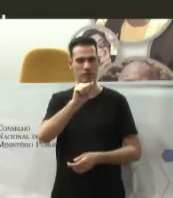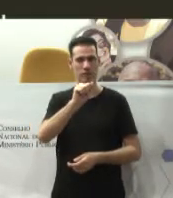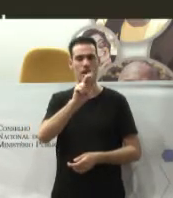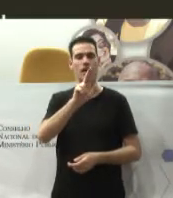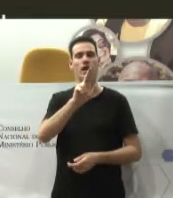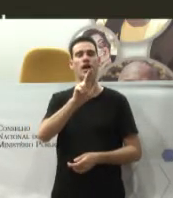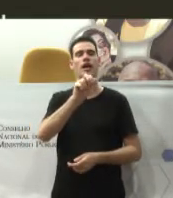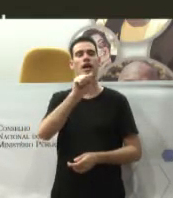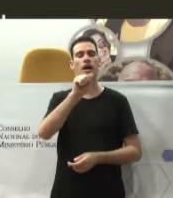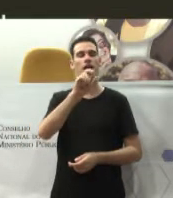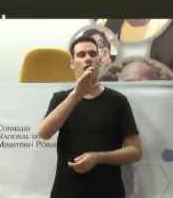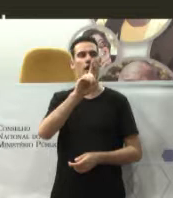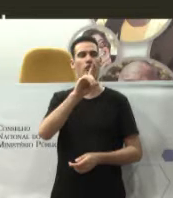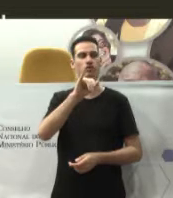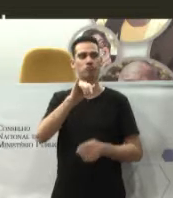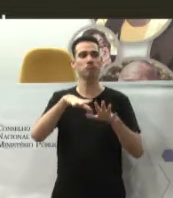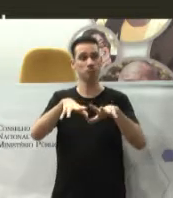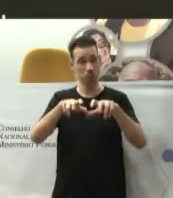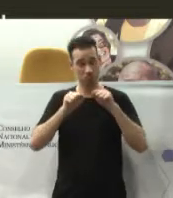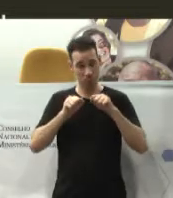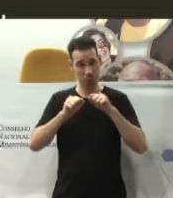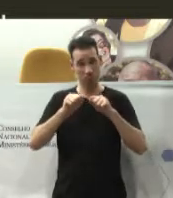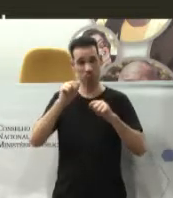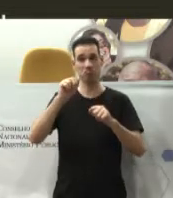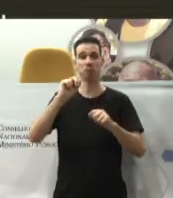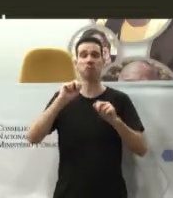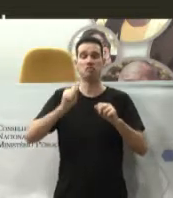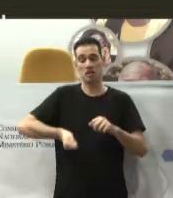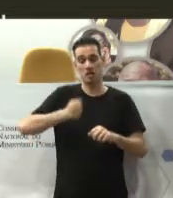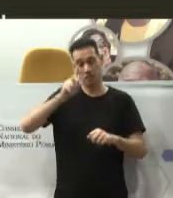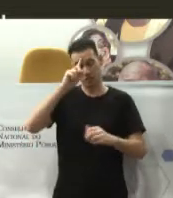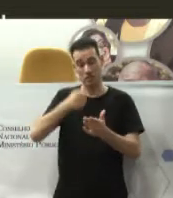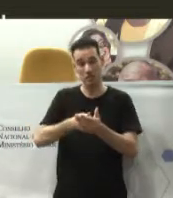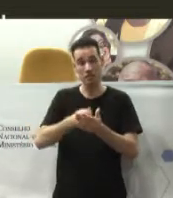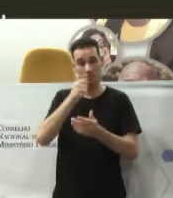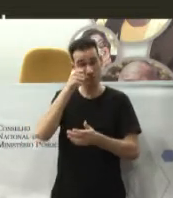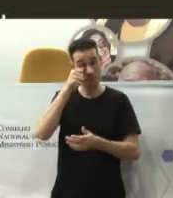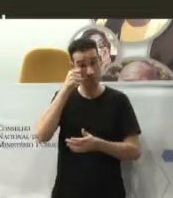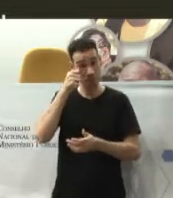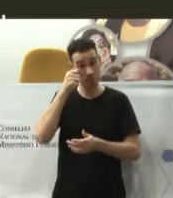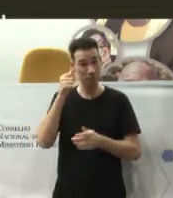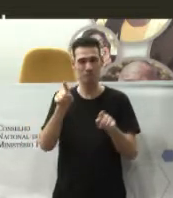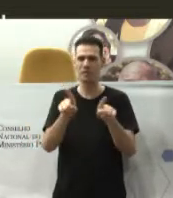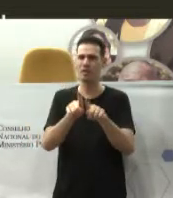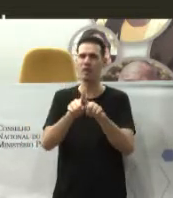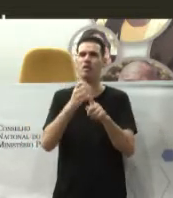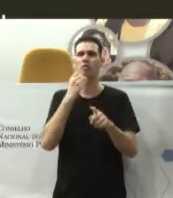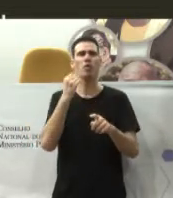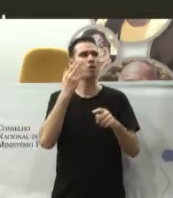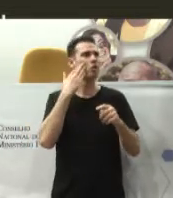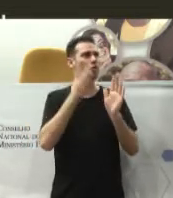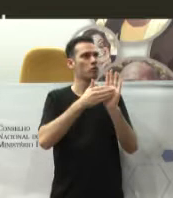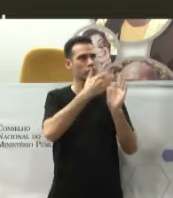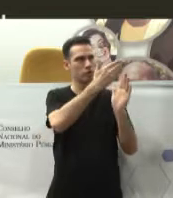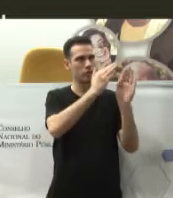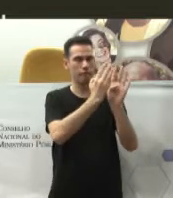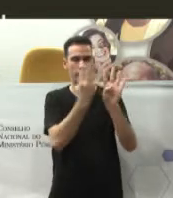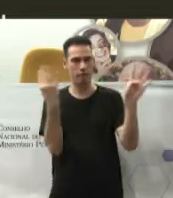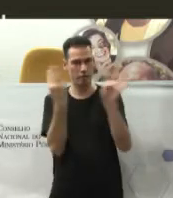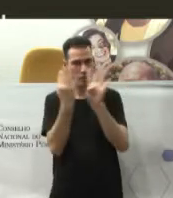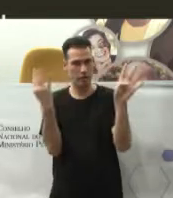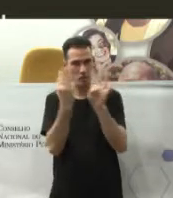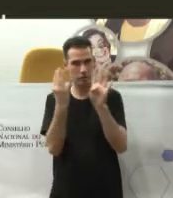mês. Até agora, quais são os produtos dessa ação civil pública? Filas unificadas por procedimento e